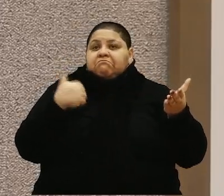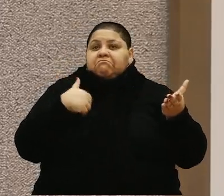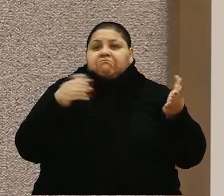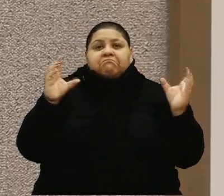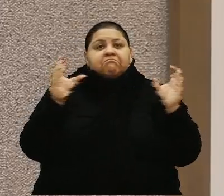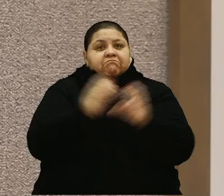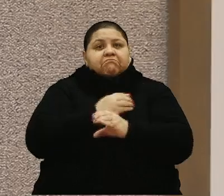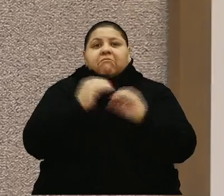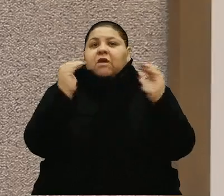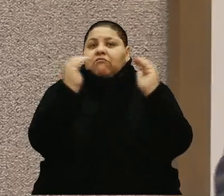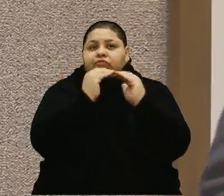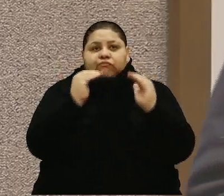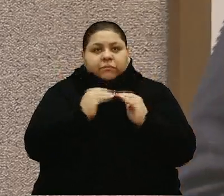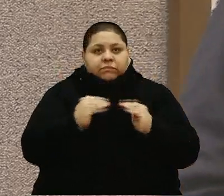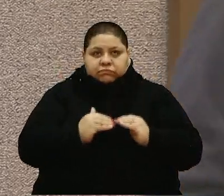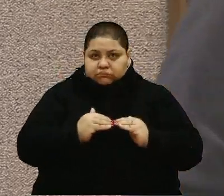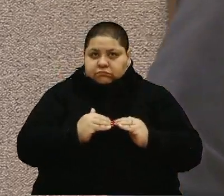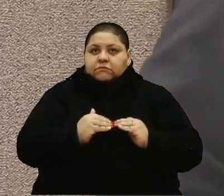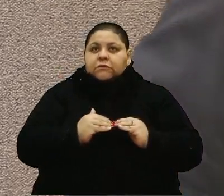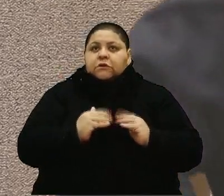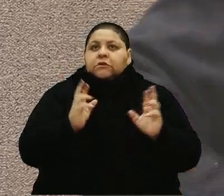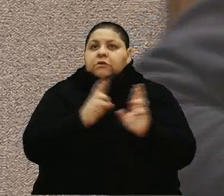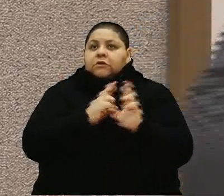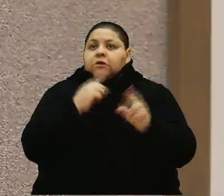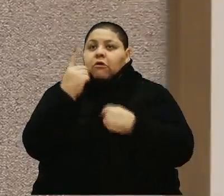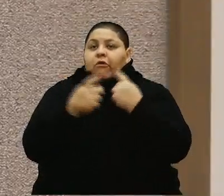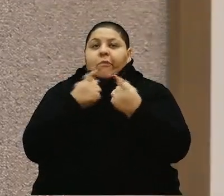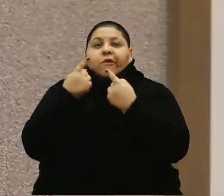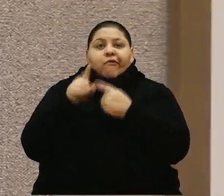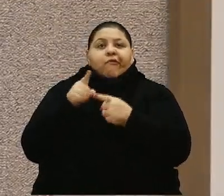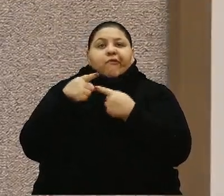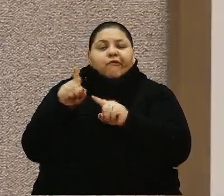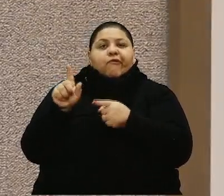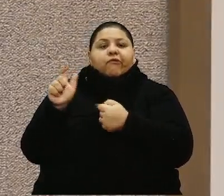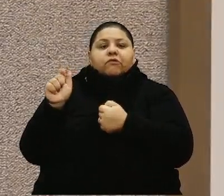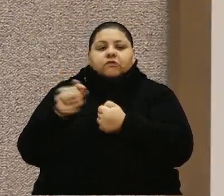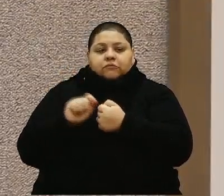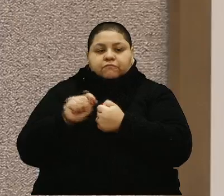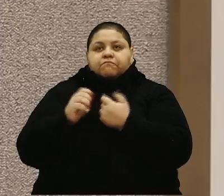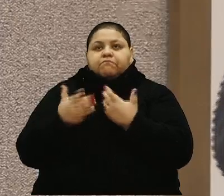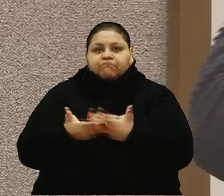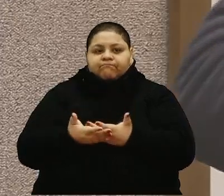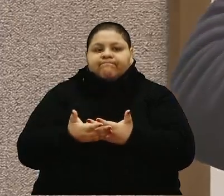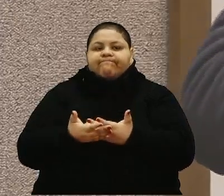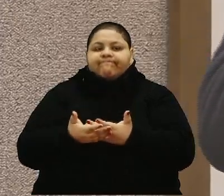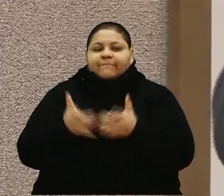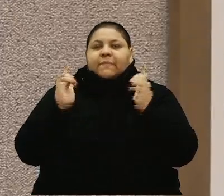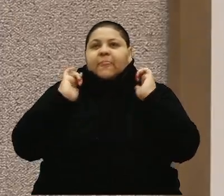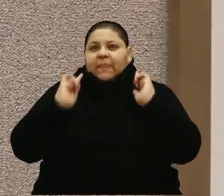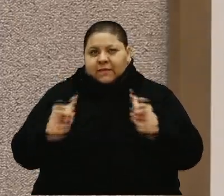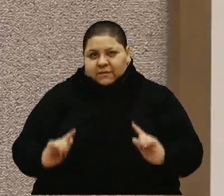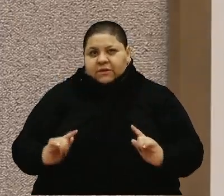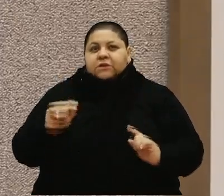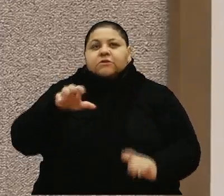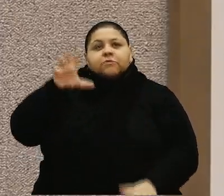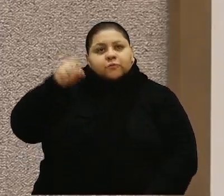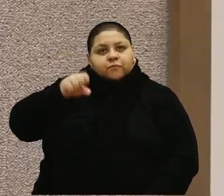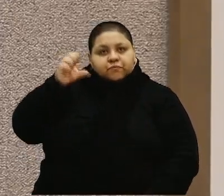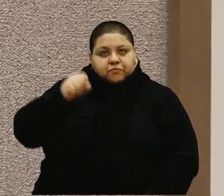total concordância com relação a algumas críticas que se fazem à gestão de Eduardo